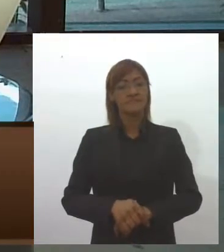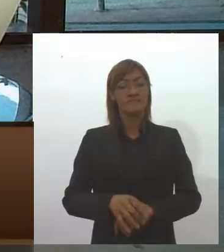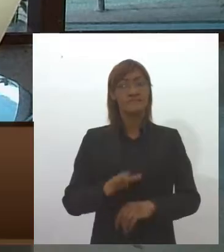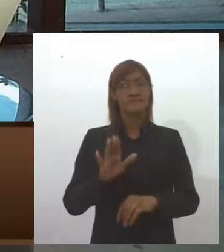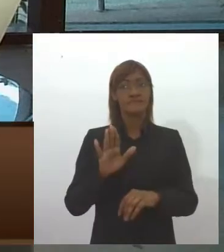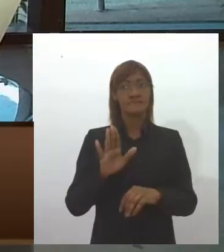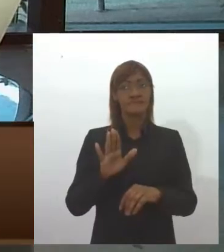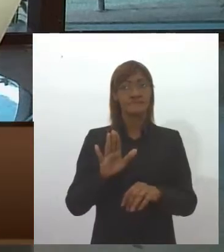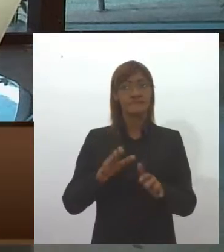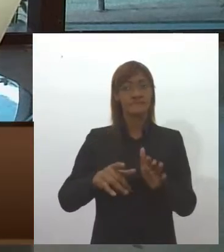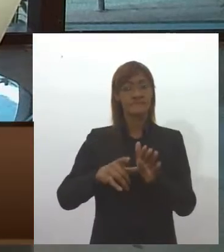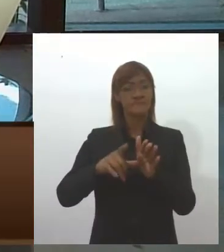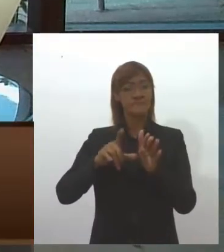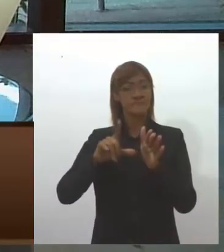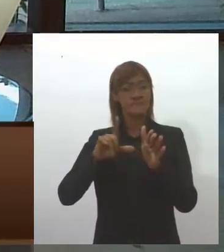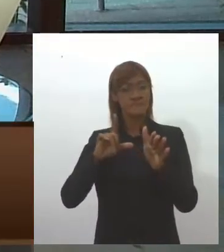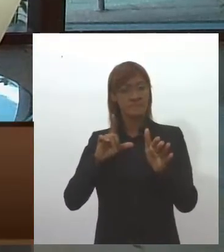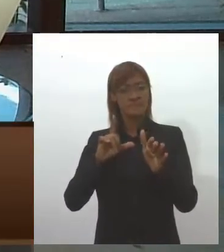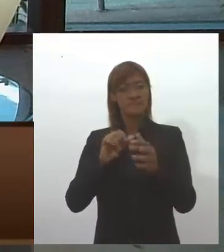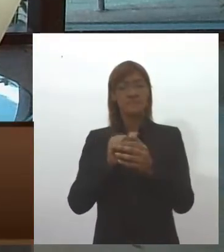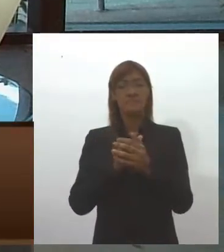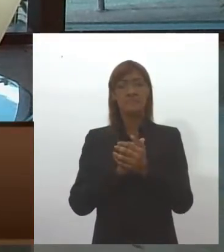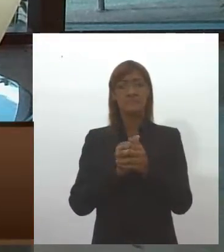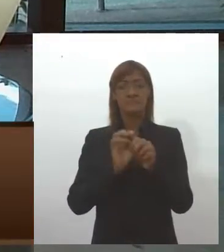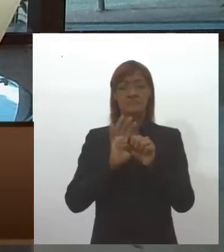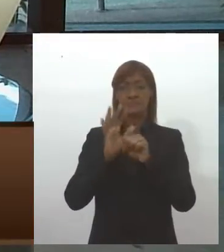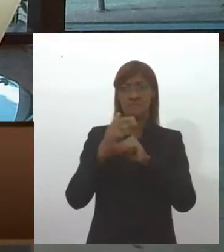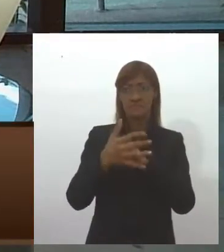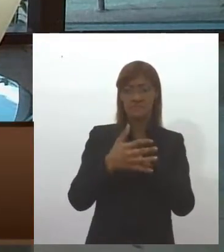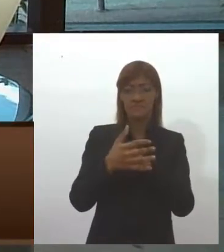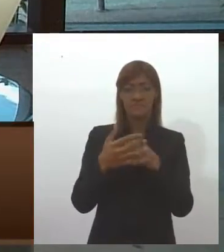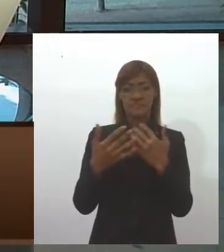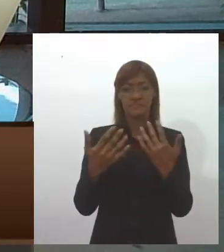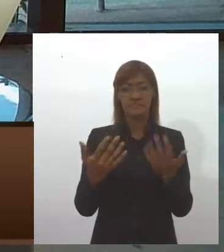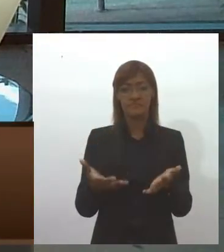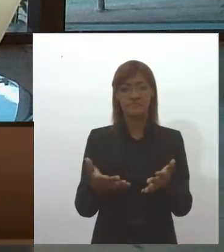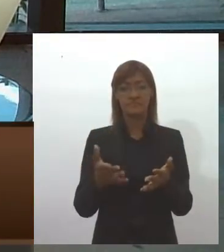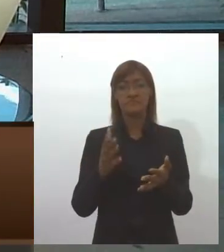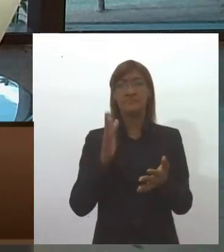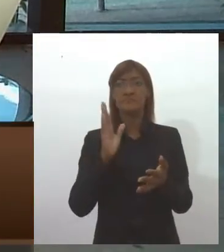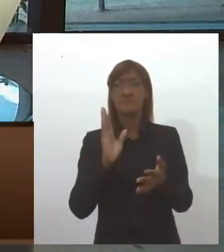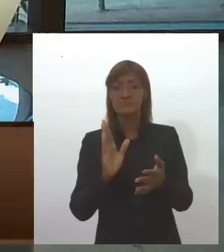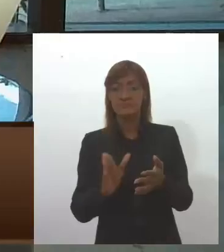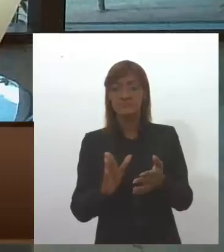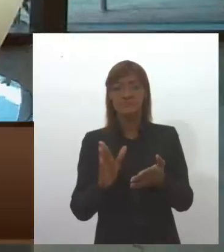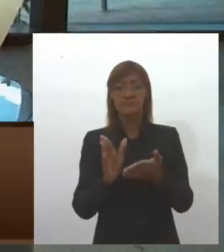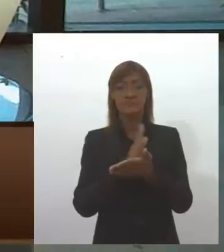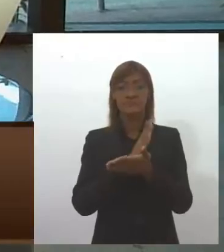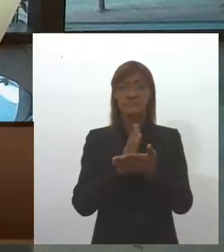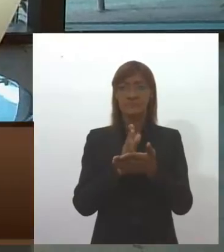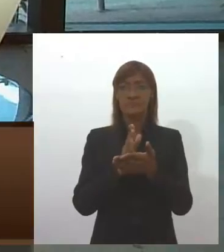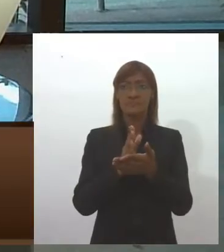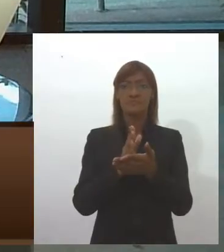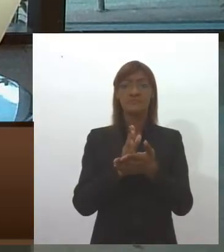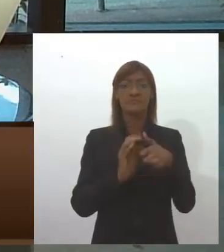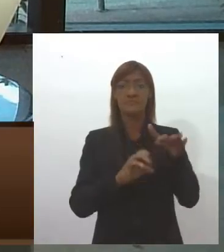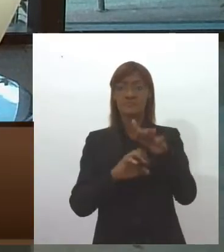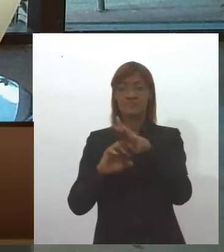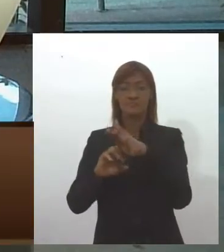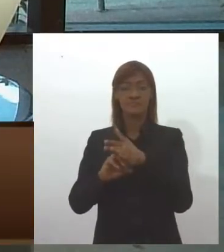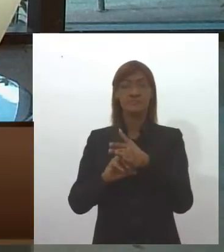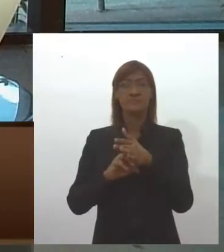crise sanitária, né, gerada pela Covid, já havia uma insatisfação, já havia uma reclamação, a grita geral do empresariado do setor